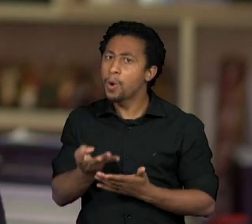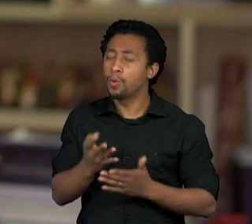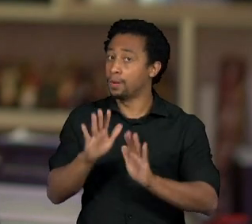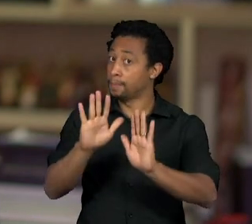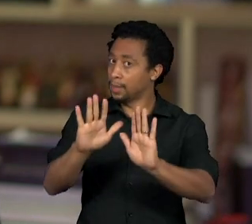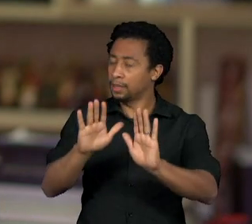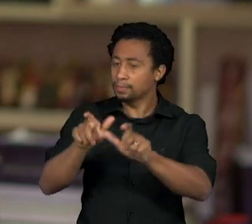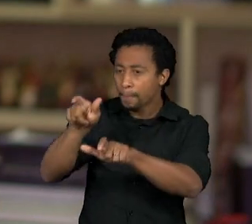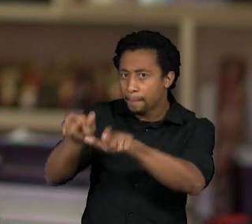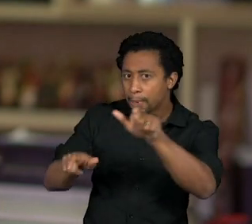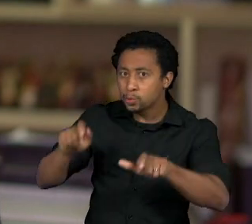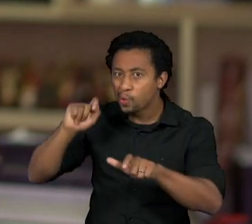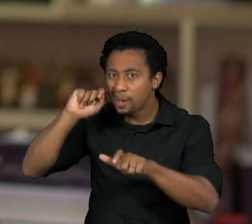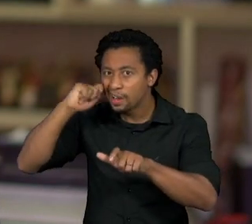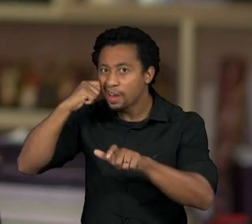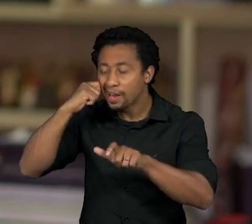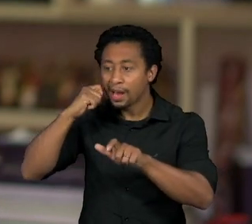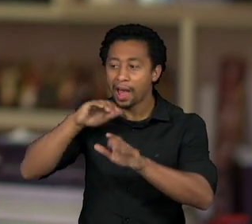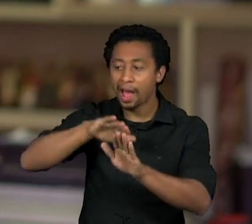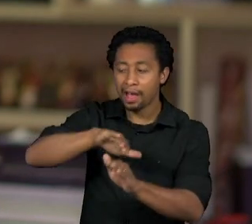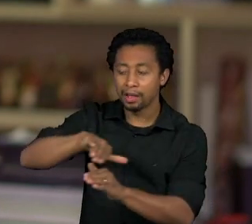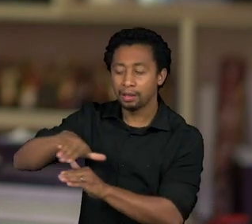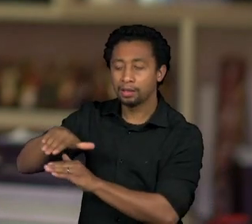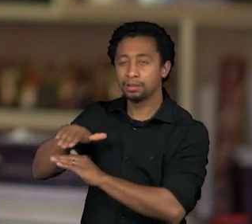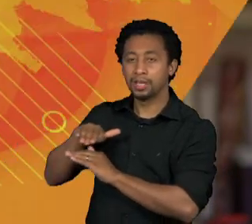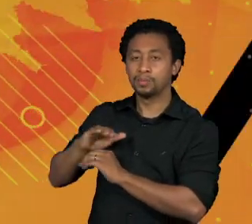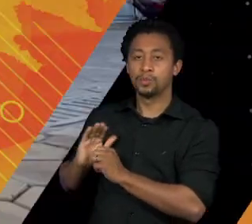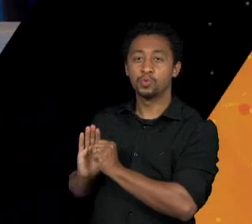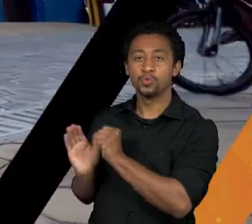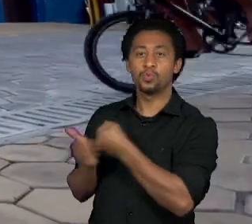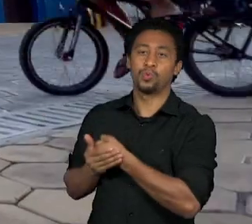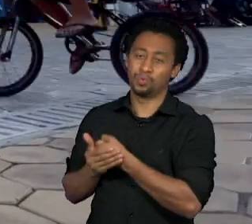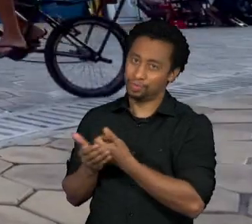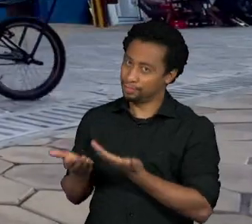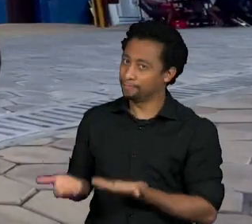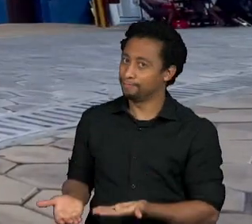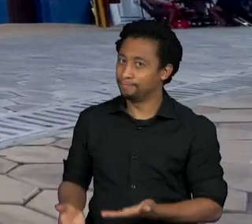a contribuição dos afro-brasileiros.